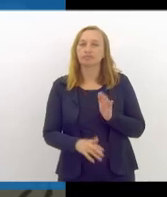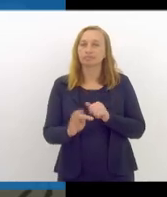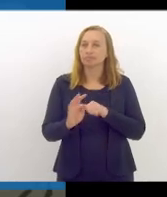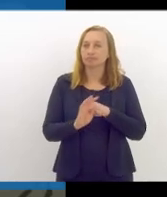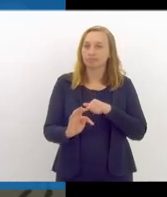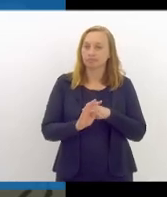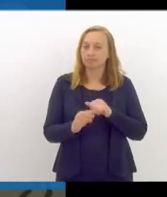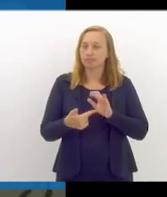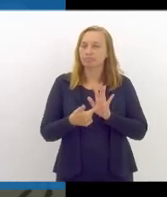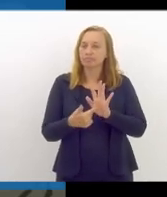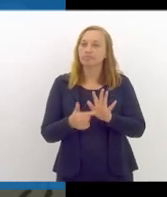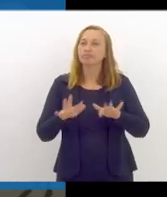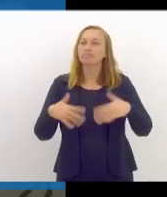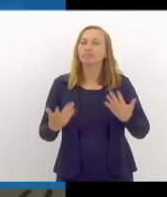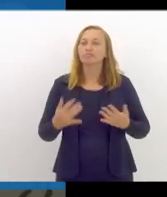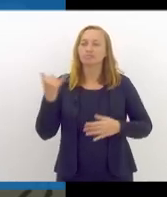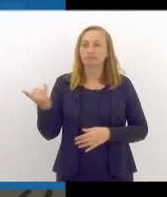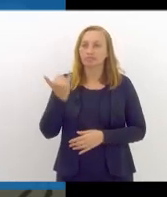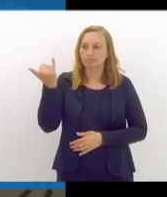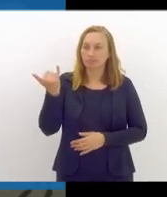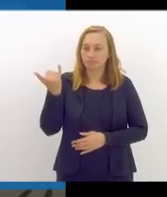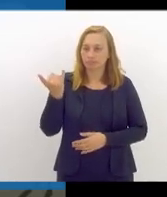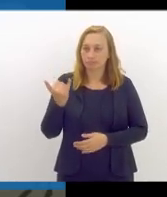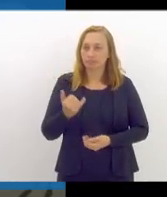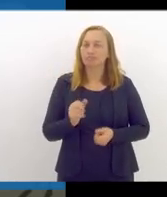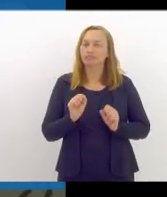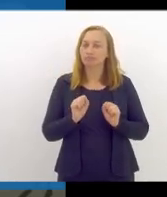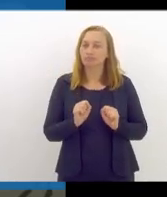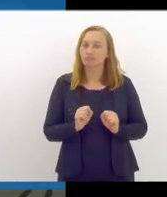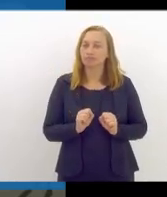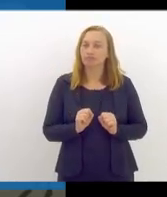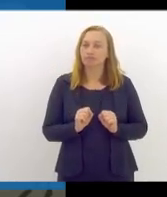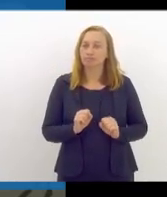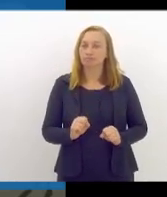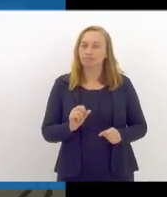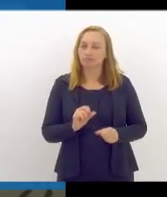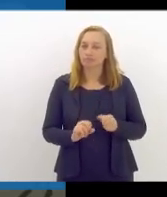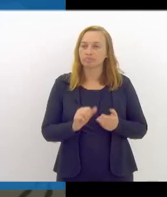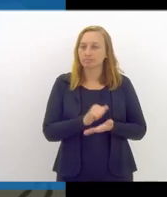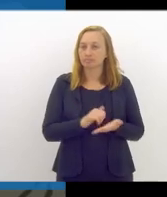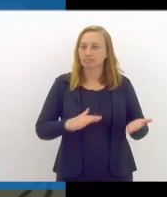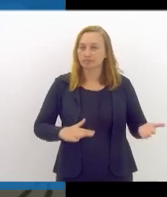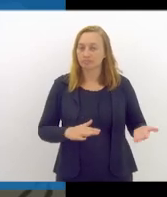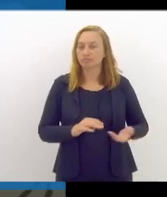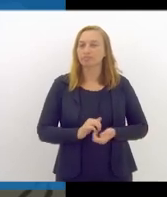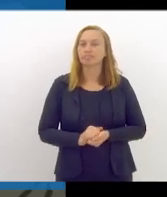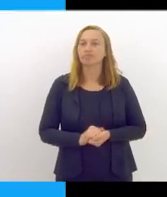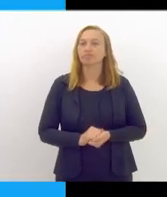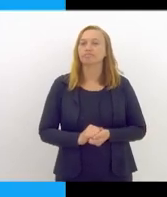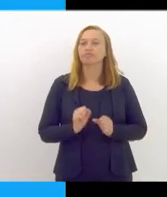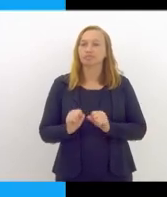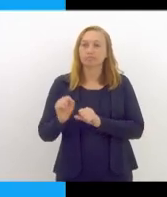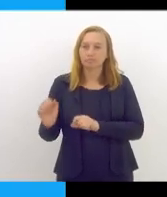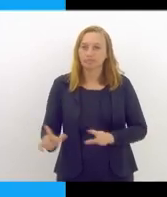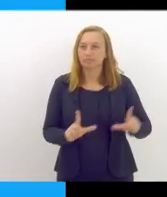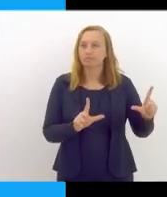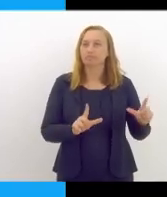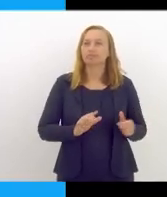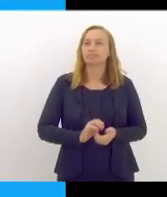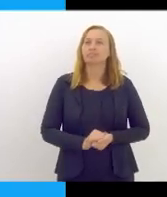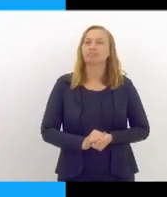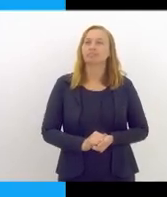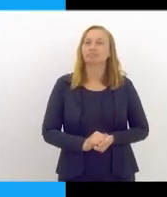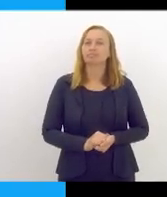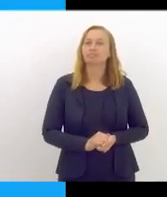e mostrar Qual é a importância quais aplicações podem ser realizadas com essa ferramenta pode passar por favor